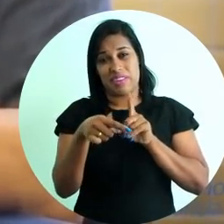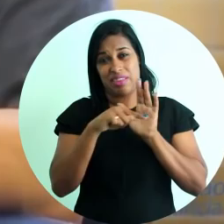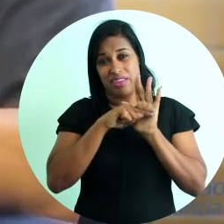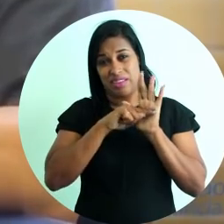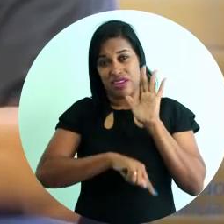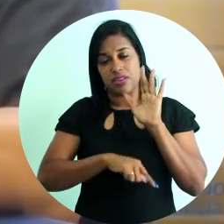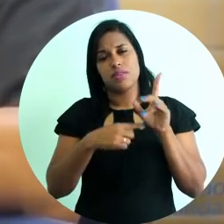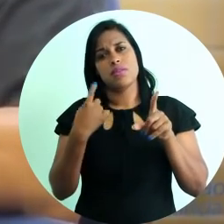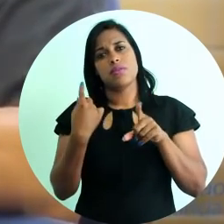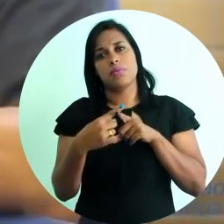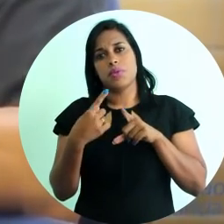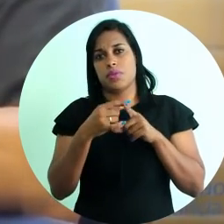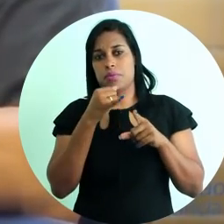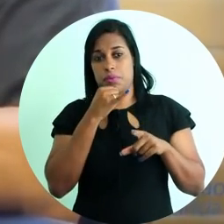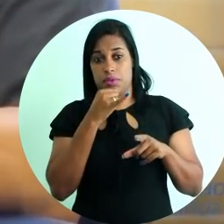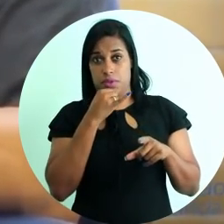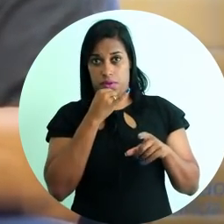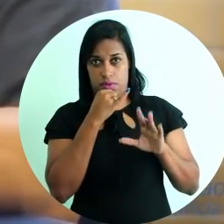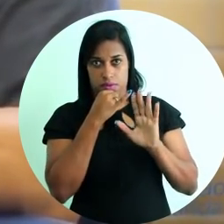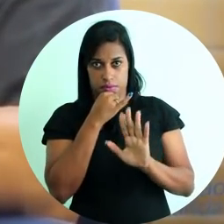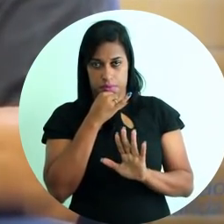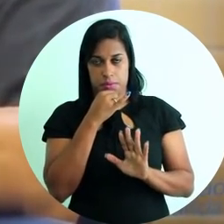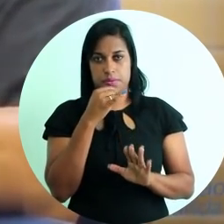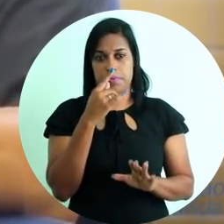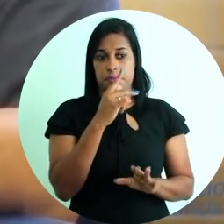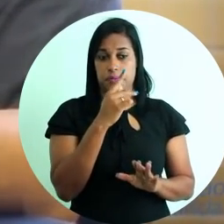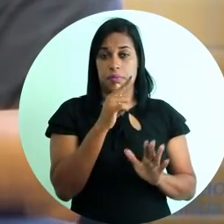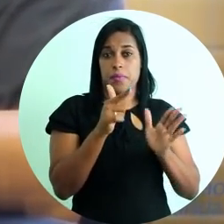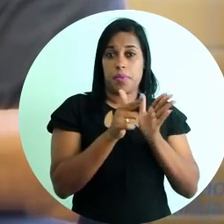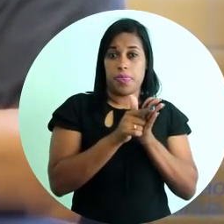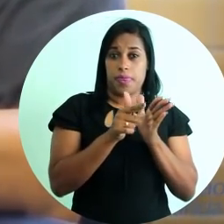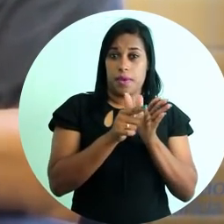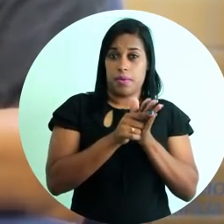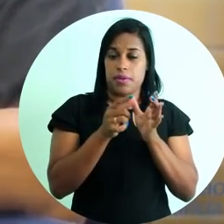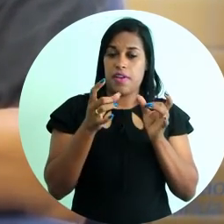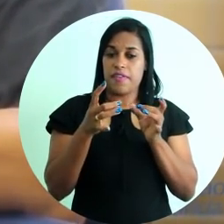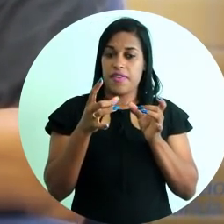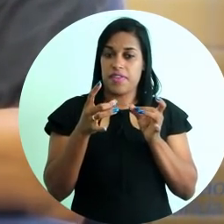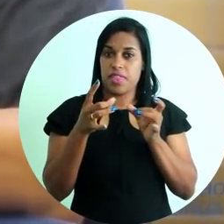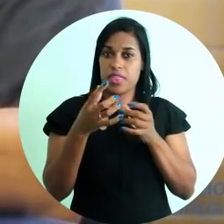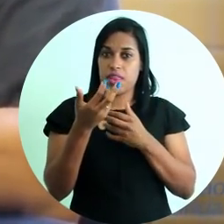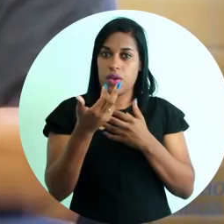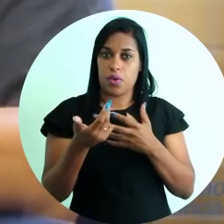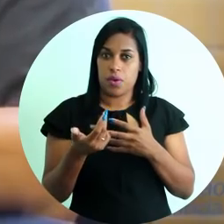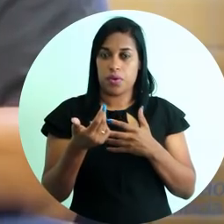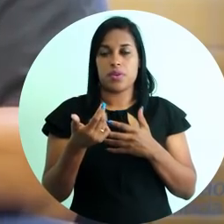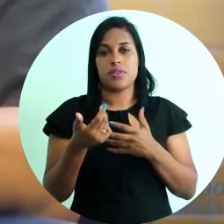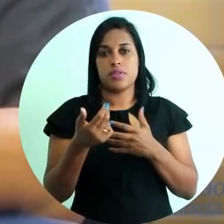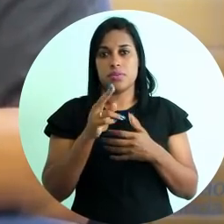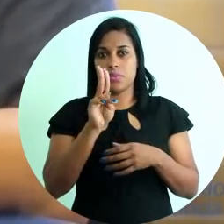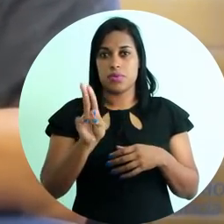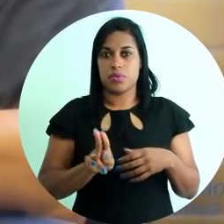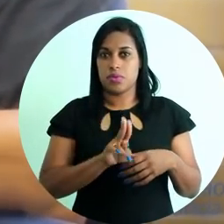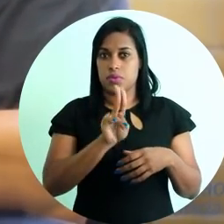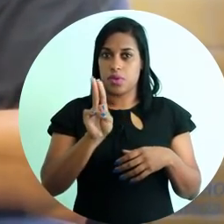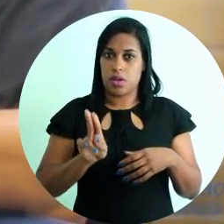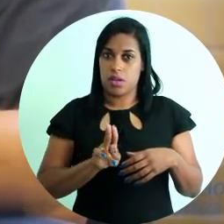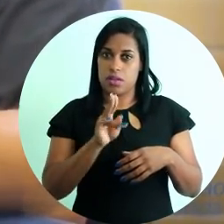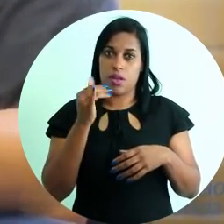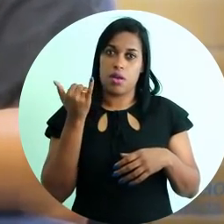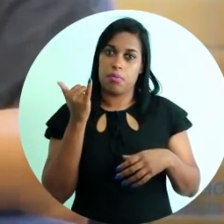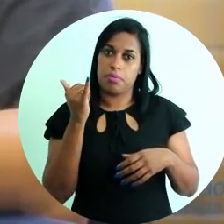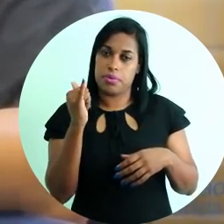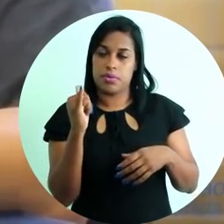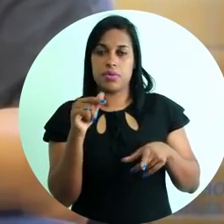Por quê? Imagine que isso, por exemplo, é uma página que vai tentar vender alguma coisa para os usuários. É uma página que trabalha com comércio